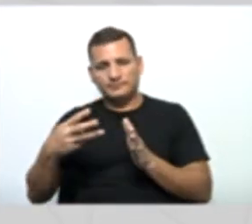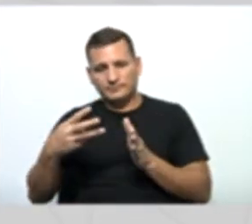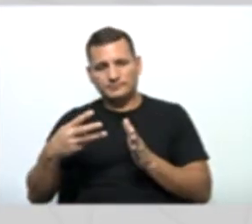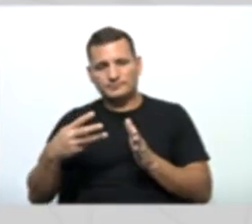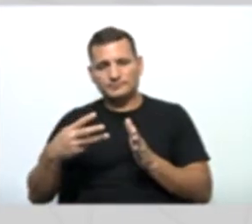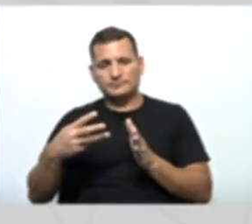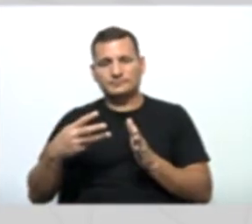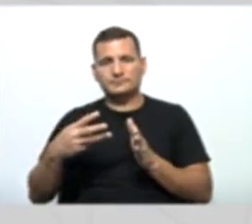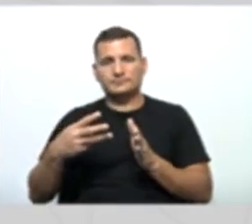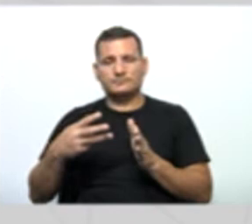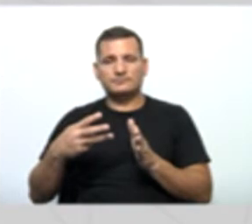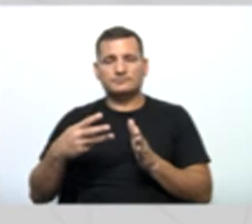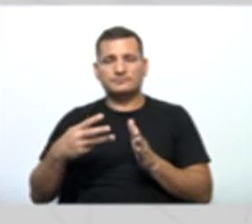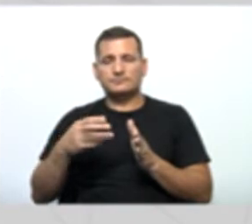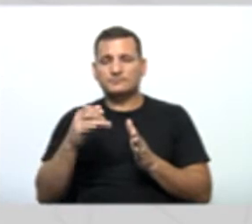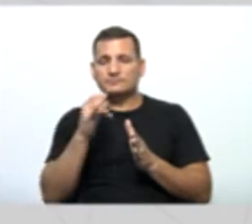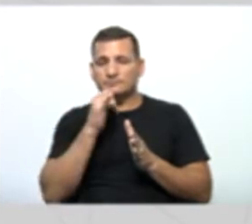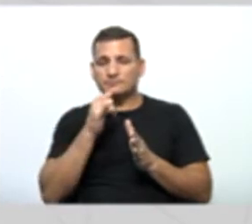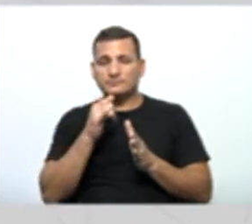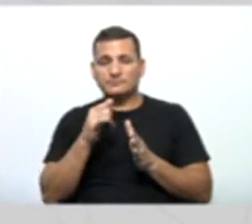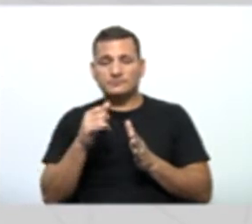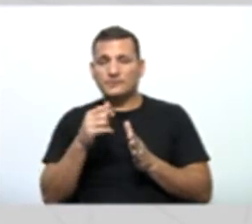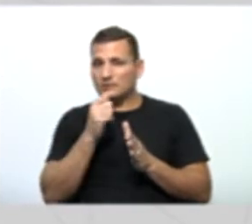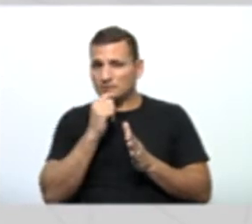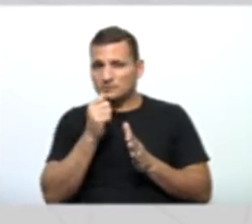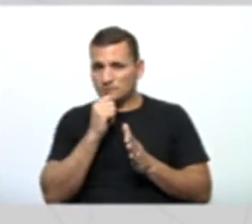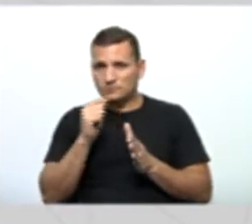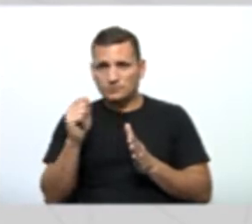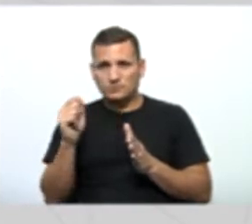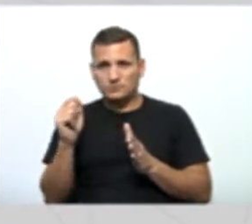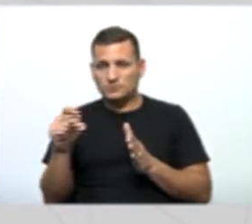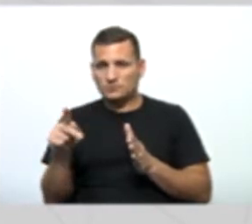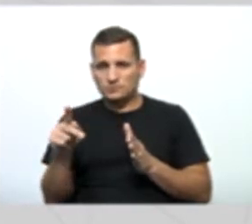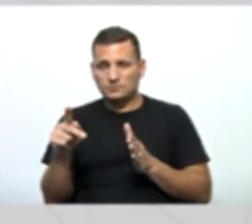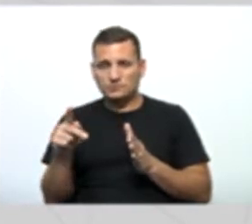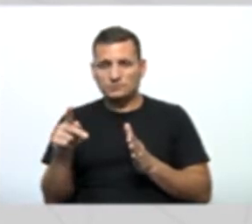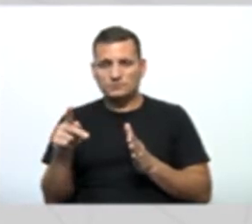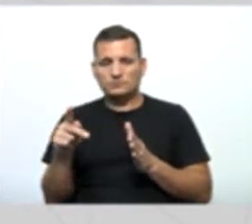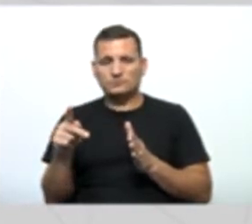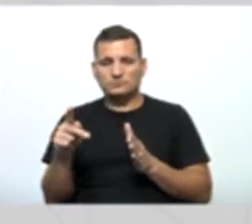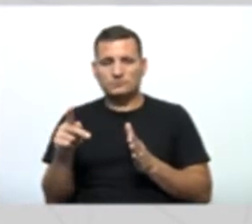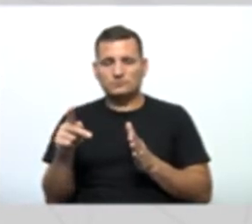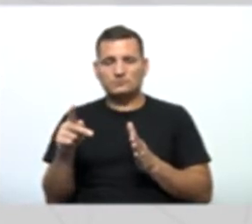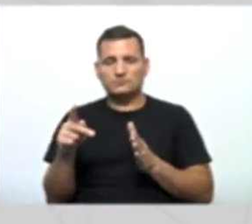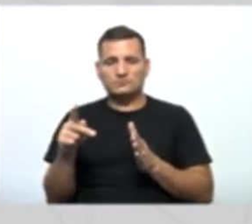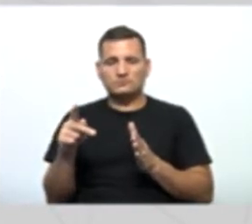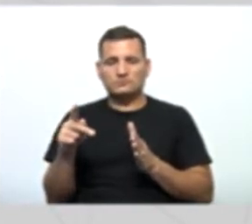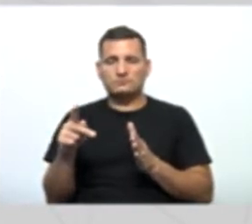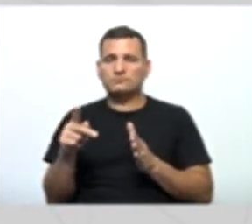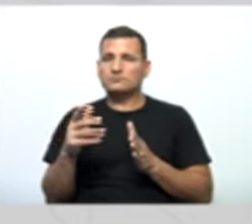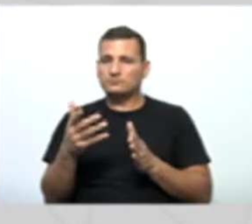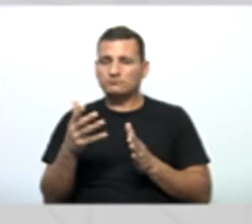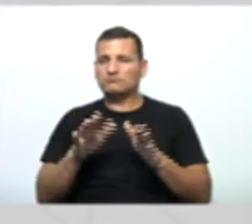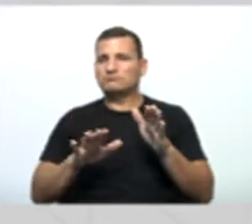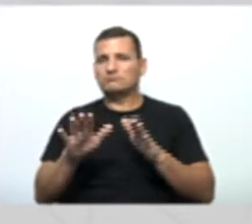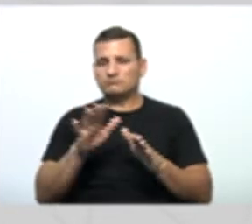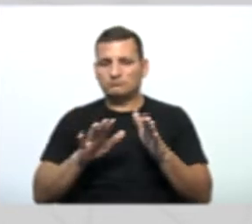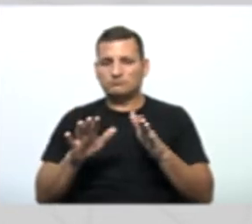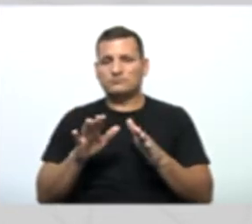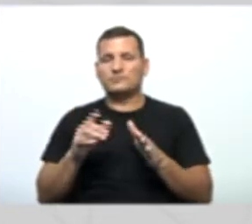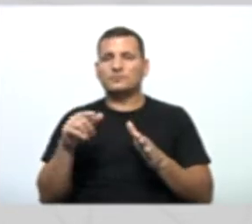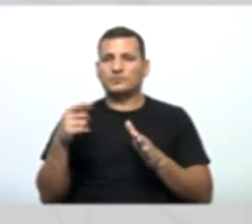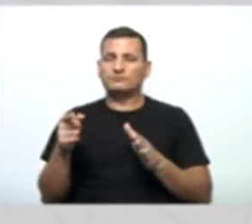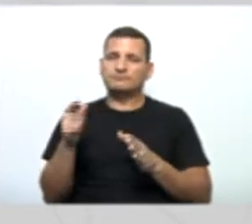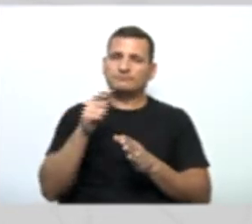E você, se ele não tiver ok com o que foi analisado aqui no passo 1, pode tomar cuidado. Vai lá para o passo